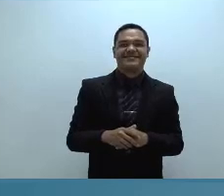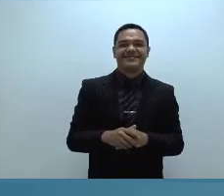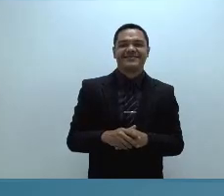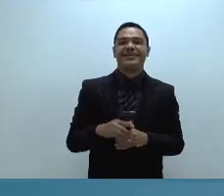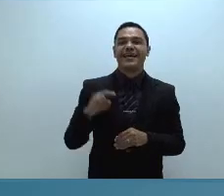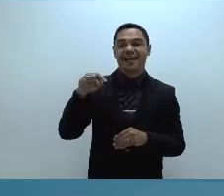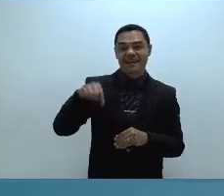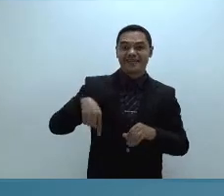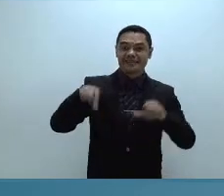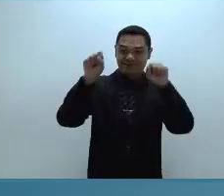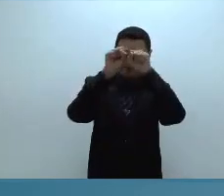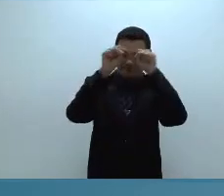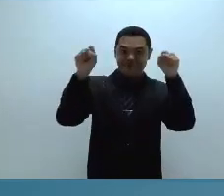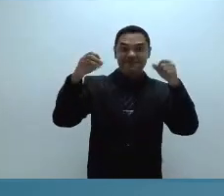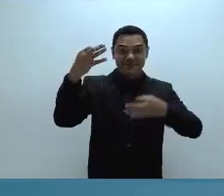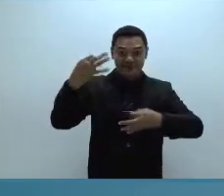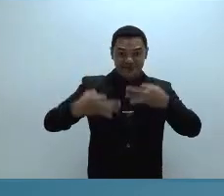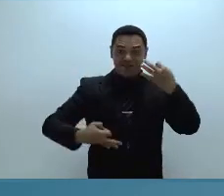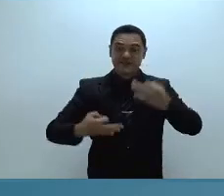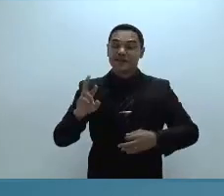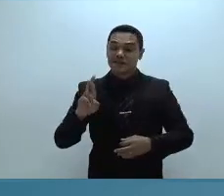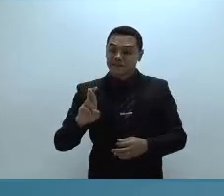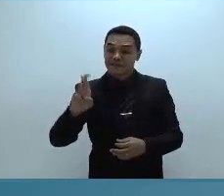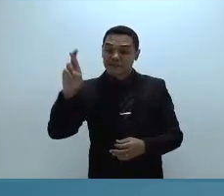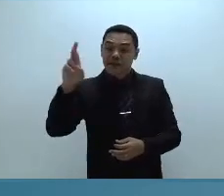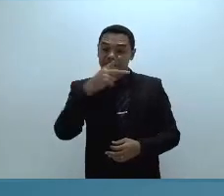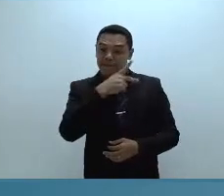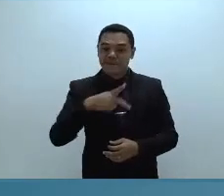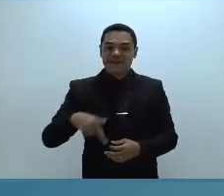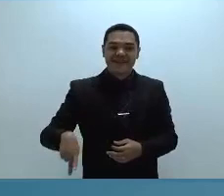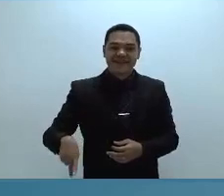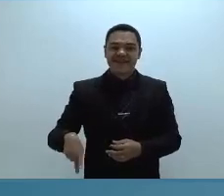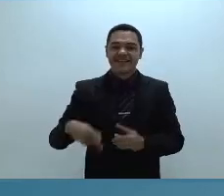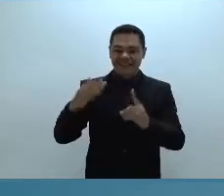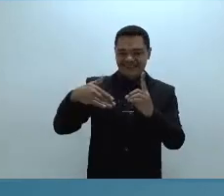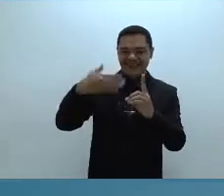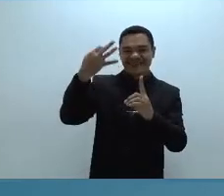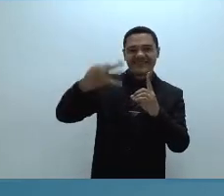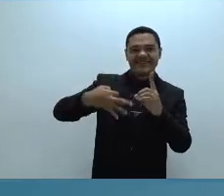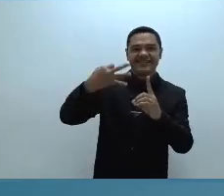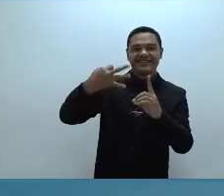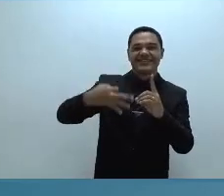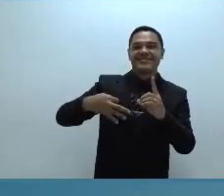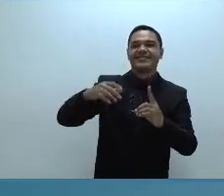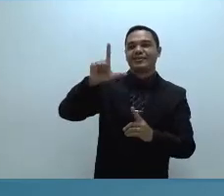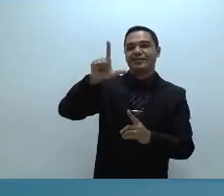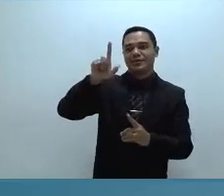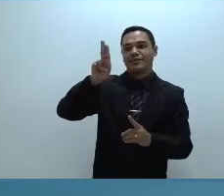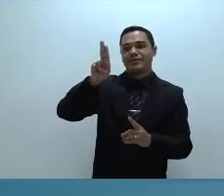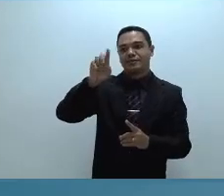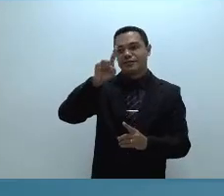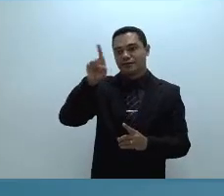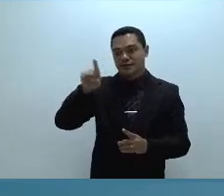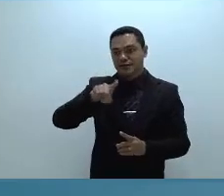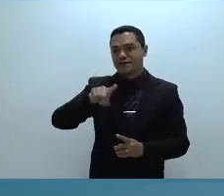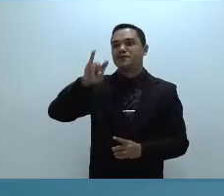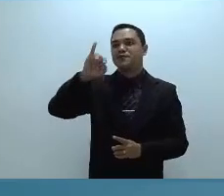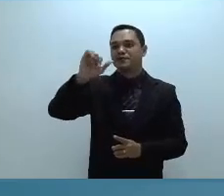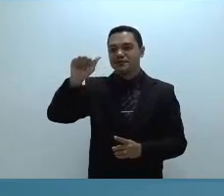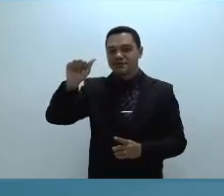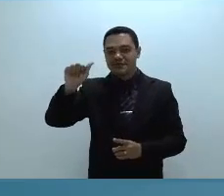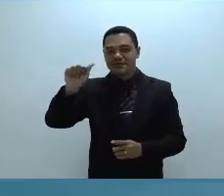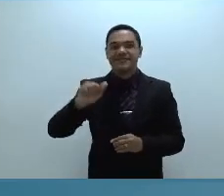o nosso tribunal vem sendo presidido pela nossa queridíssima desembargadora Luzia Naja,